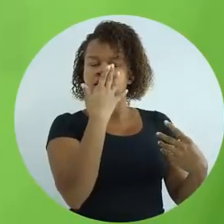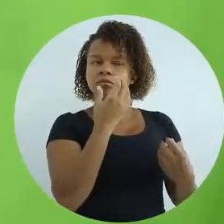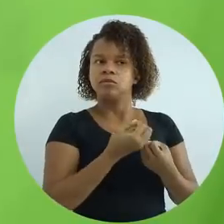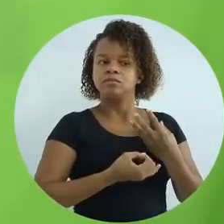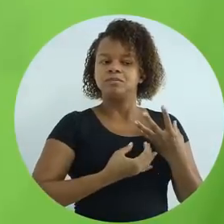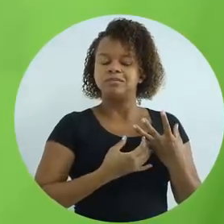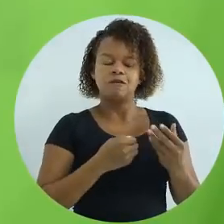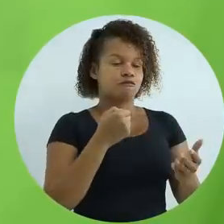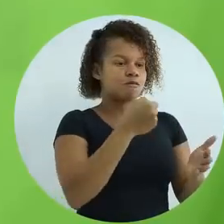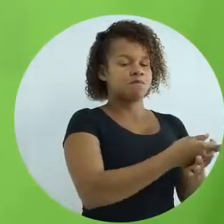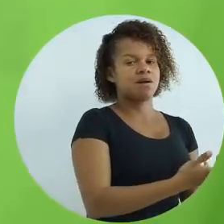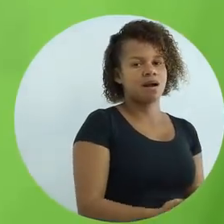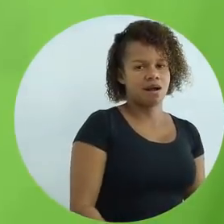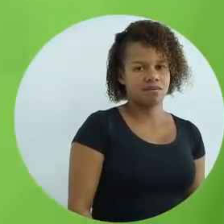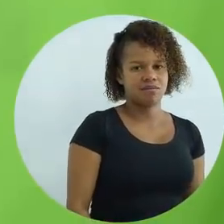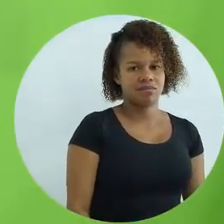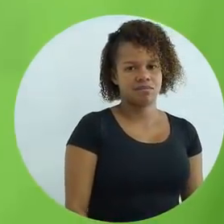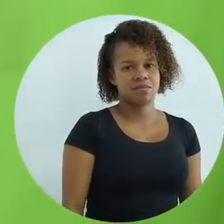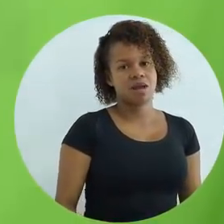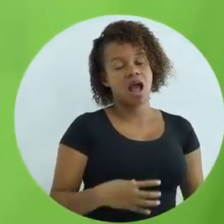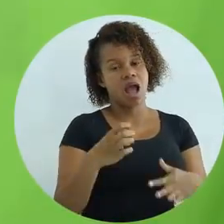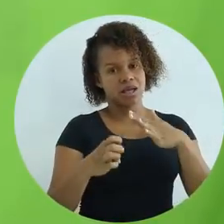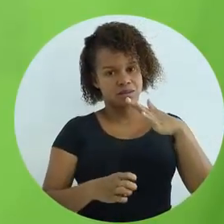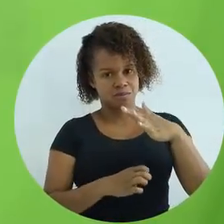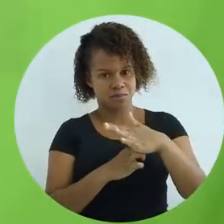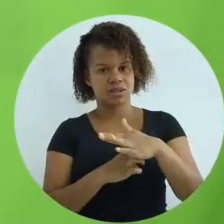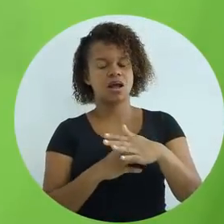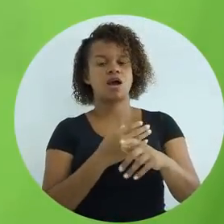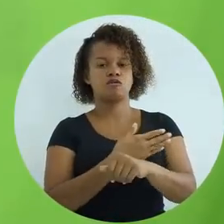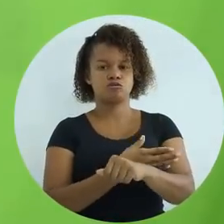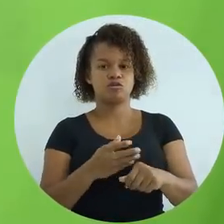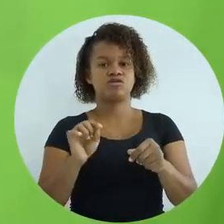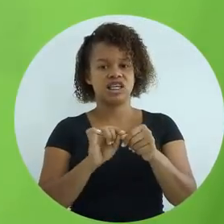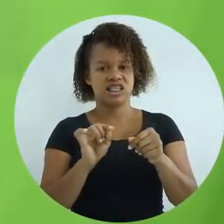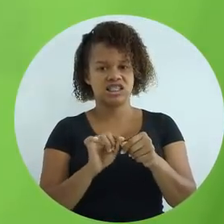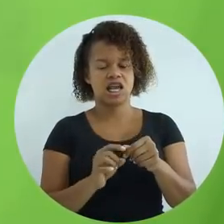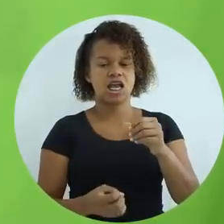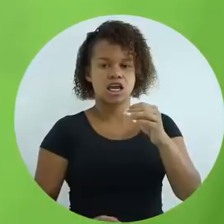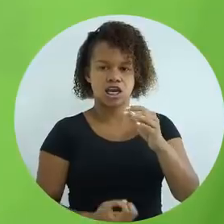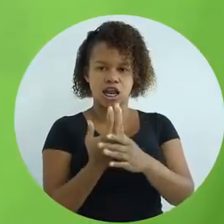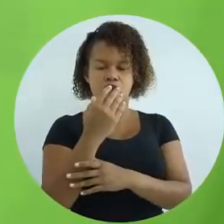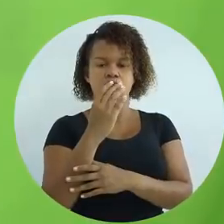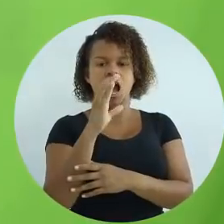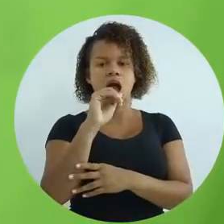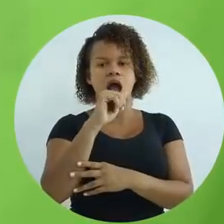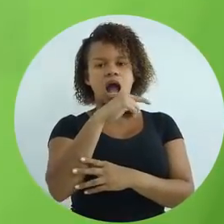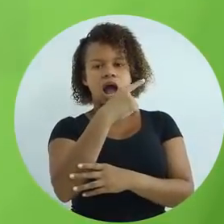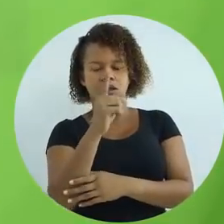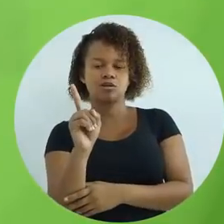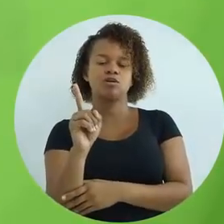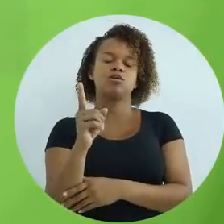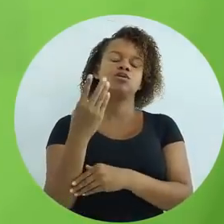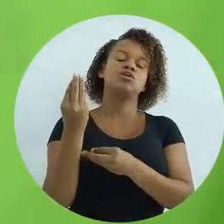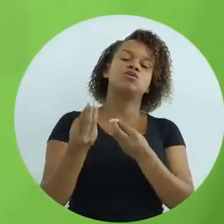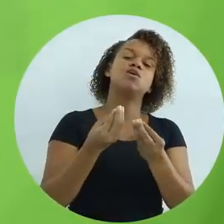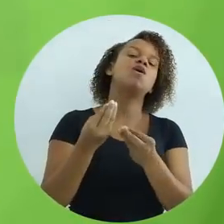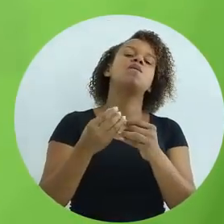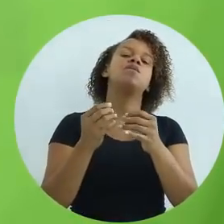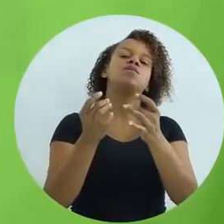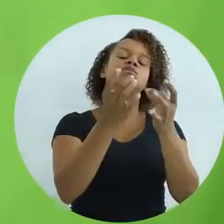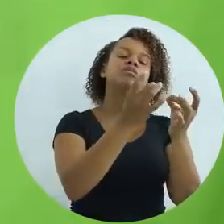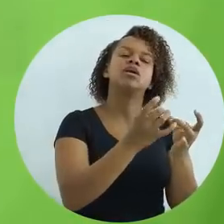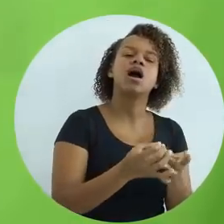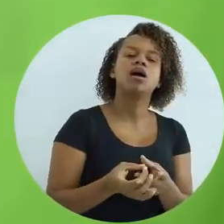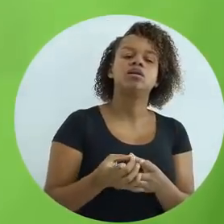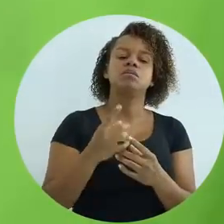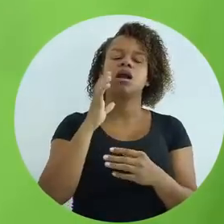influenciado a comprar algo. Então, as empresas, elas costumam fazer isso. Elas costumam criar ações de influência sobre o mercado